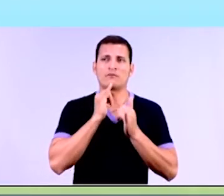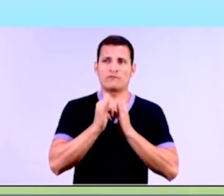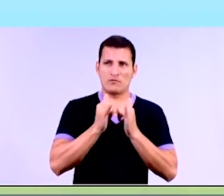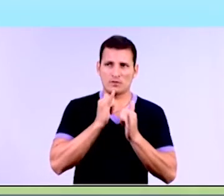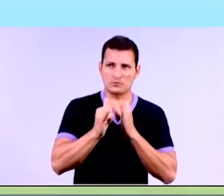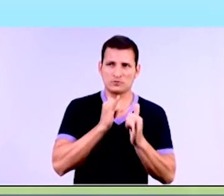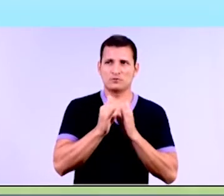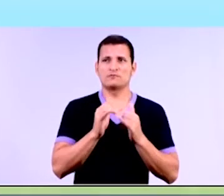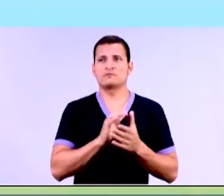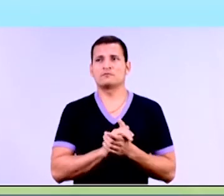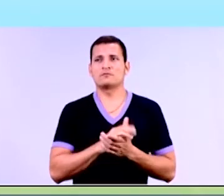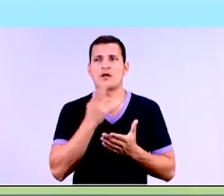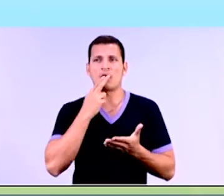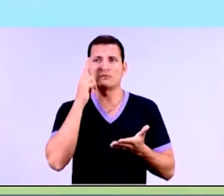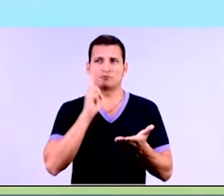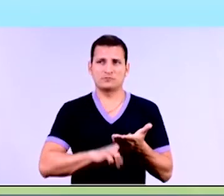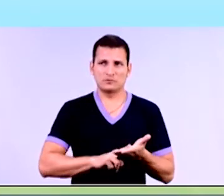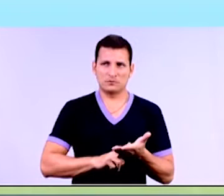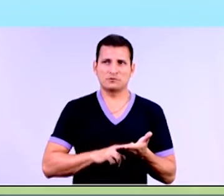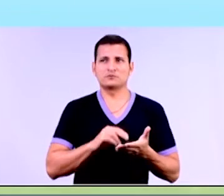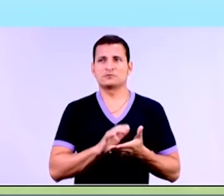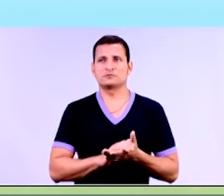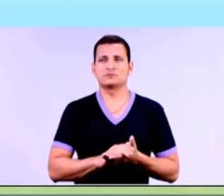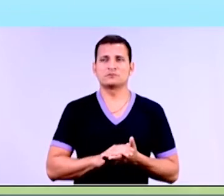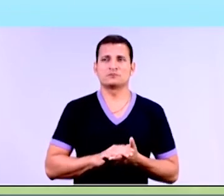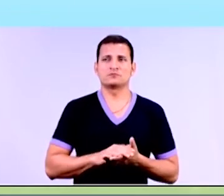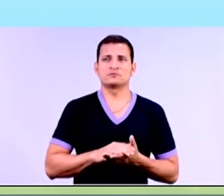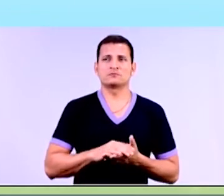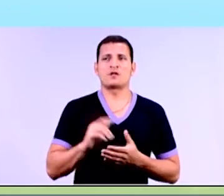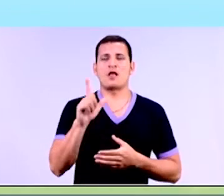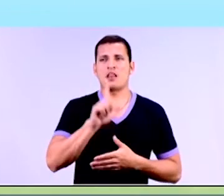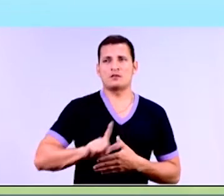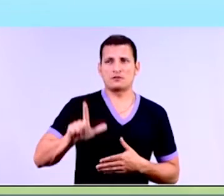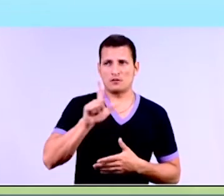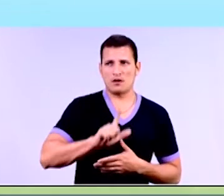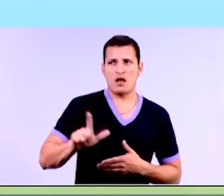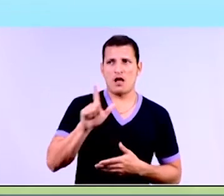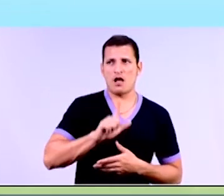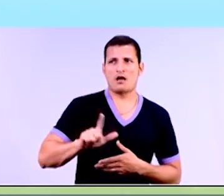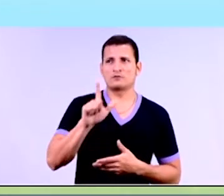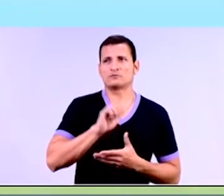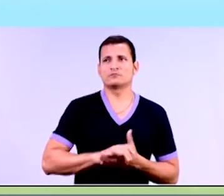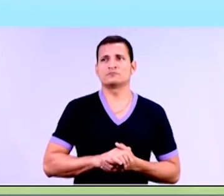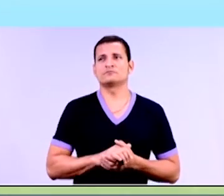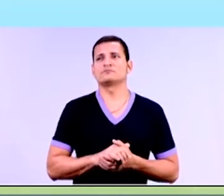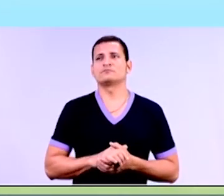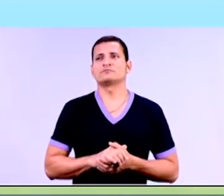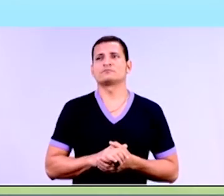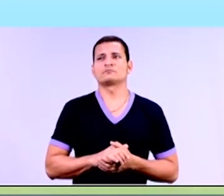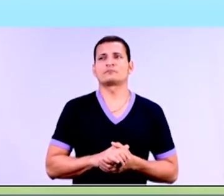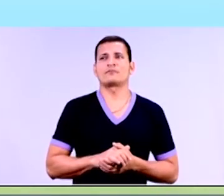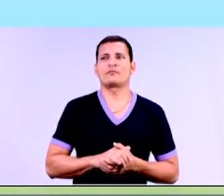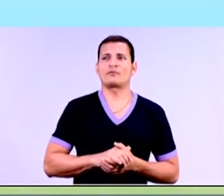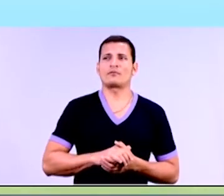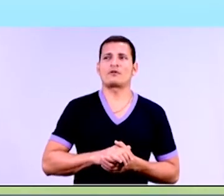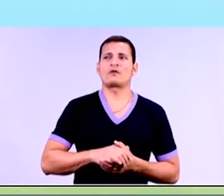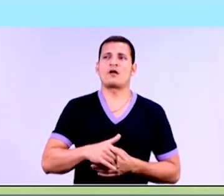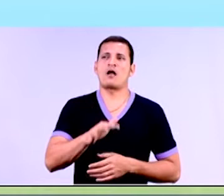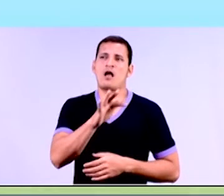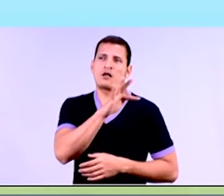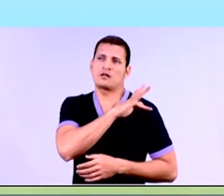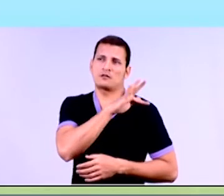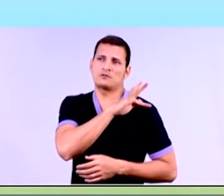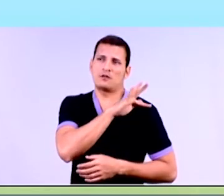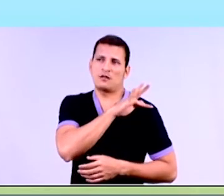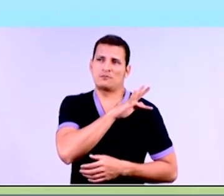acha que ele é uma correspondência? Você acredita que ele é um texto literário? uma prosa, uma poesia, ou ele é um texto